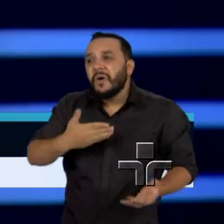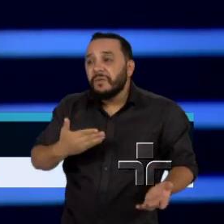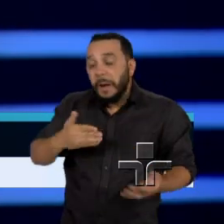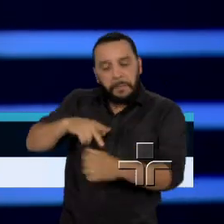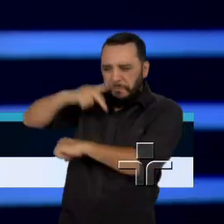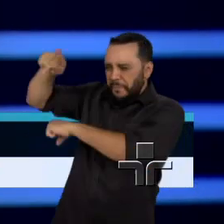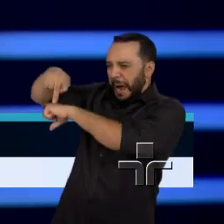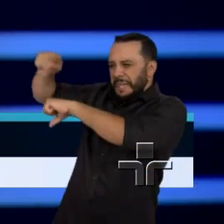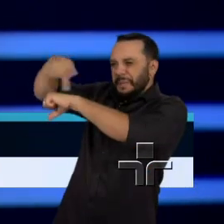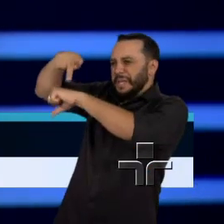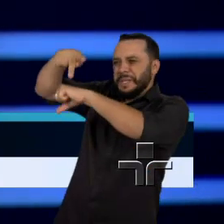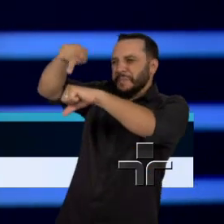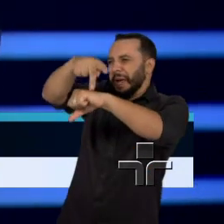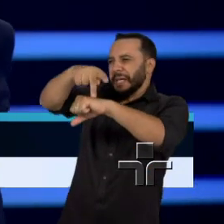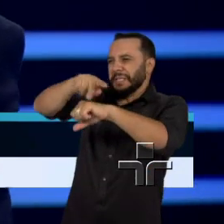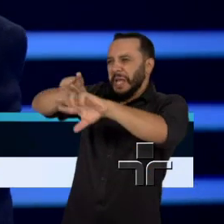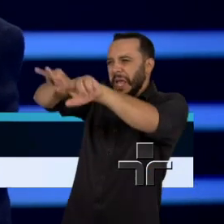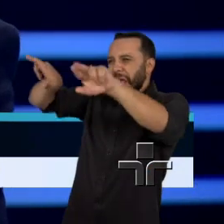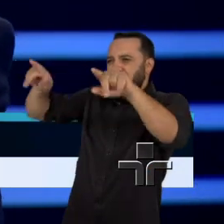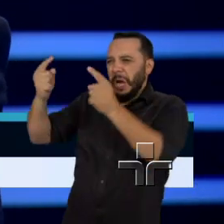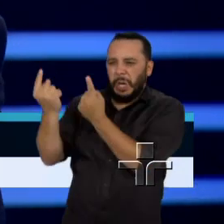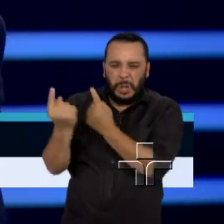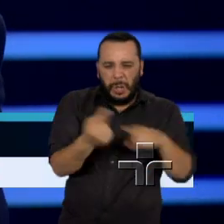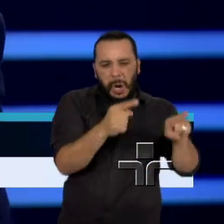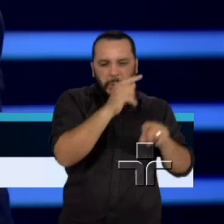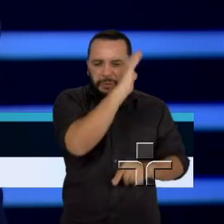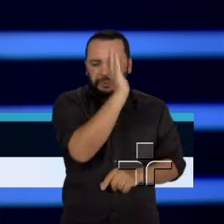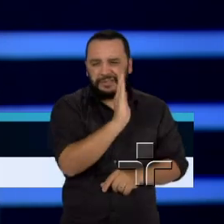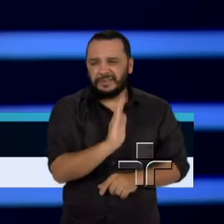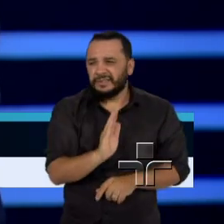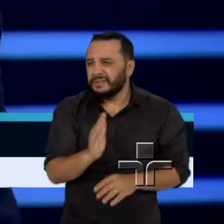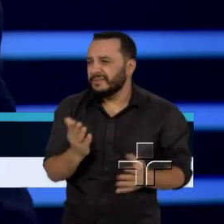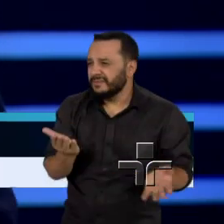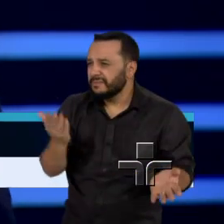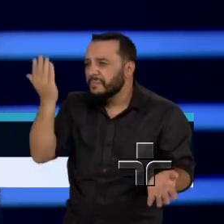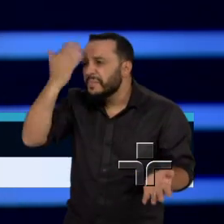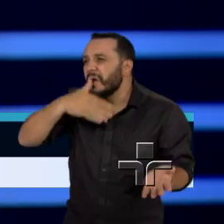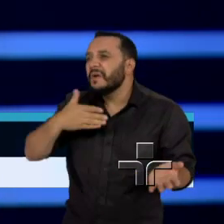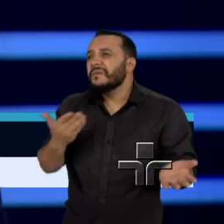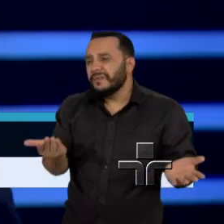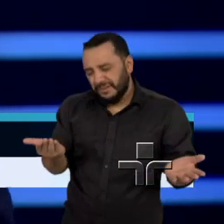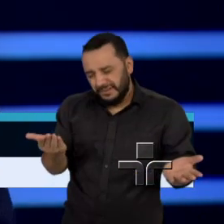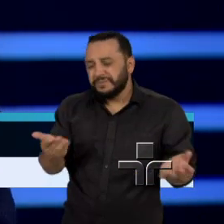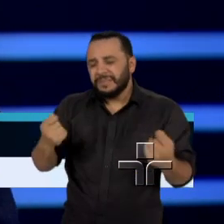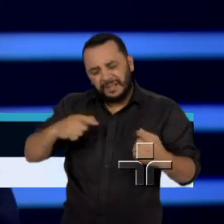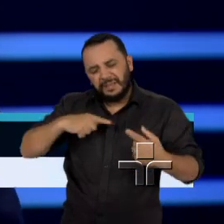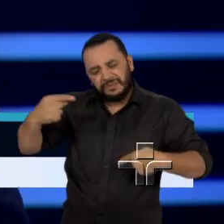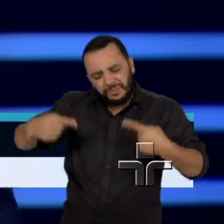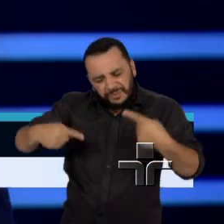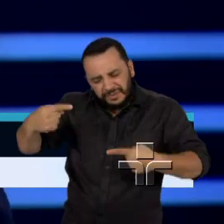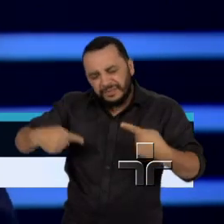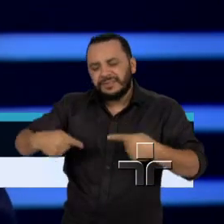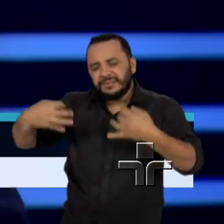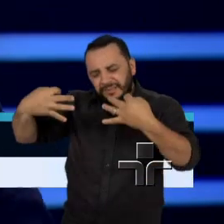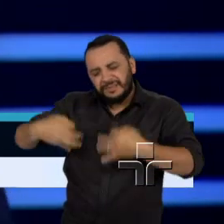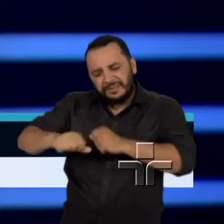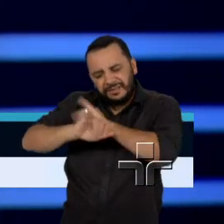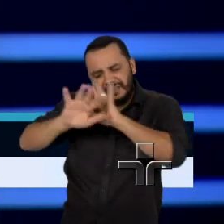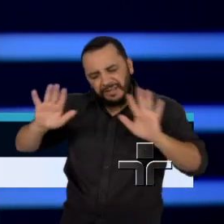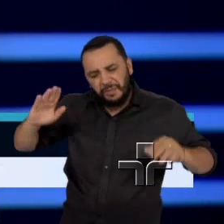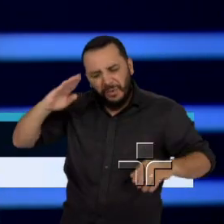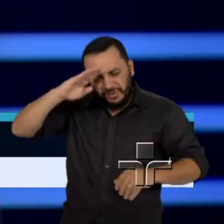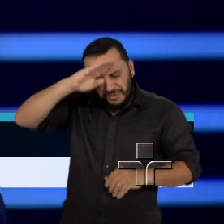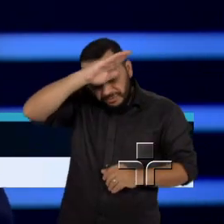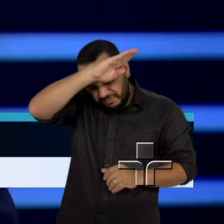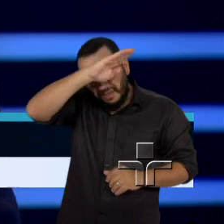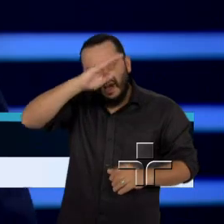Brasil, aí você não consegue discutir. Então, se você quiser discutir normalmente, eu acho, dentro do razoável, me parece que tem espaço e é legítimo, né? Ele foi eleito, ele tem o direito